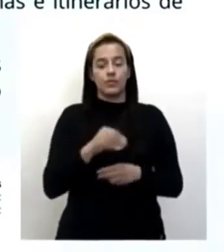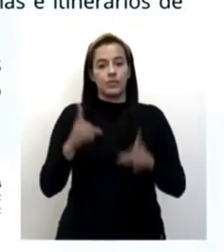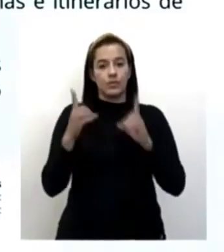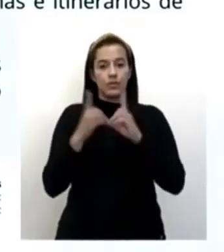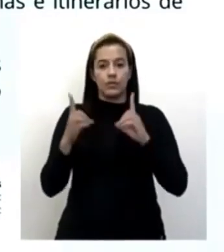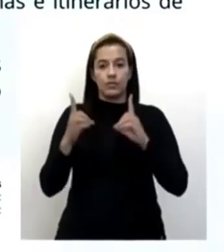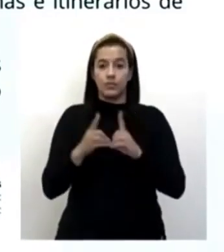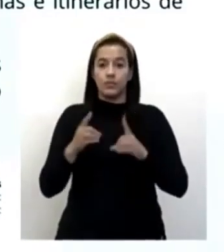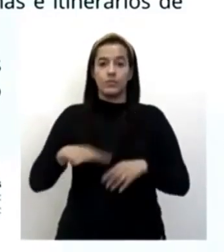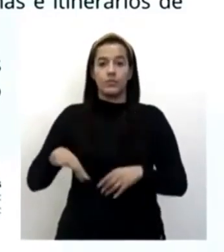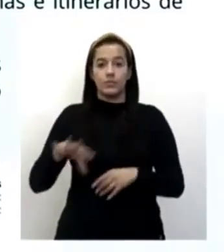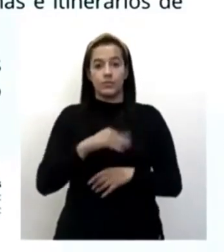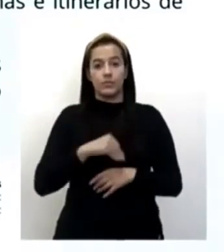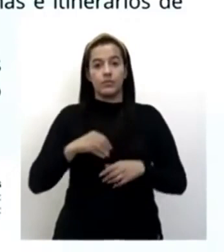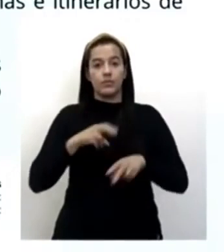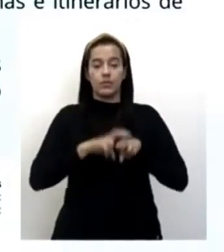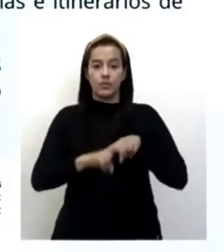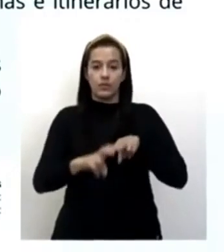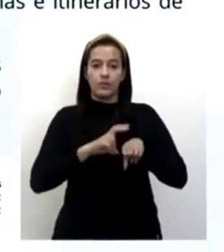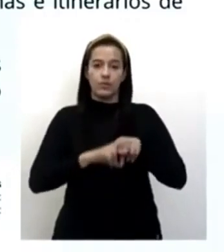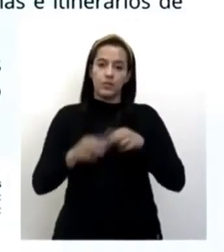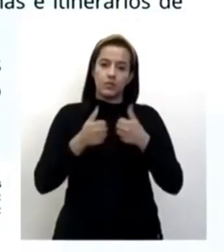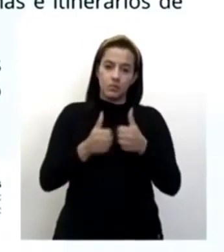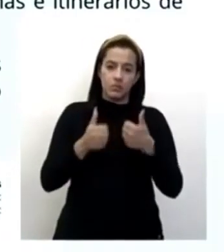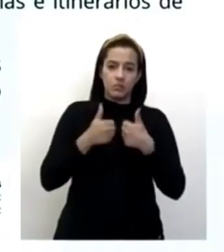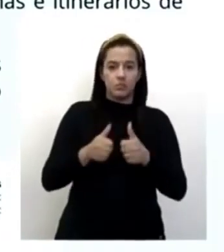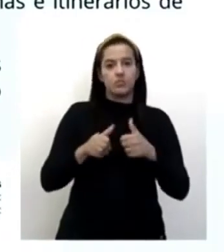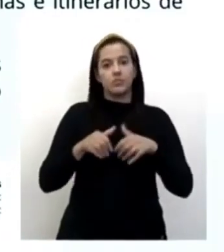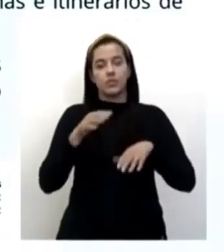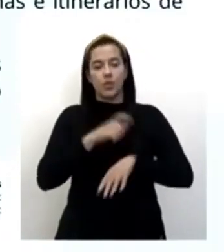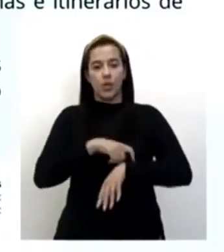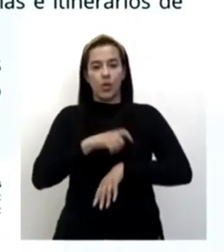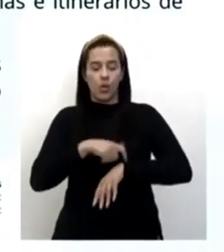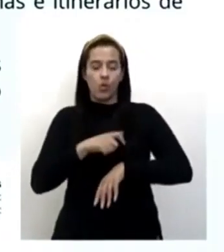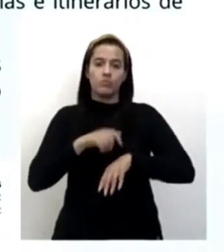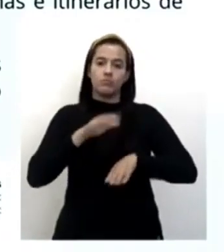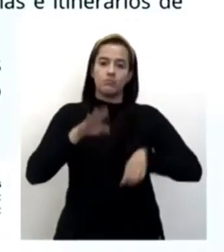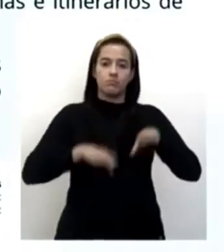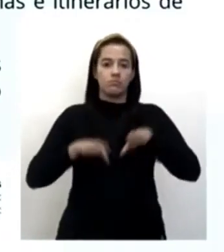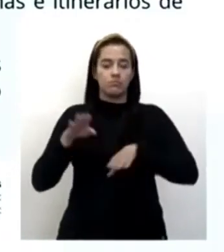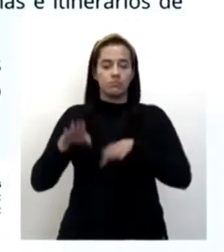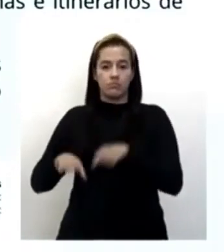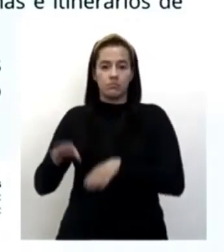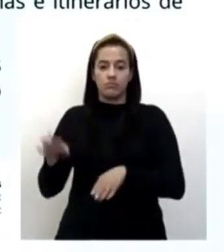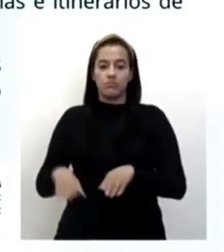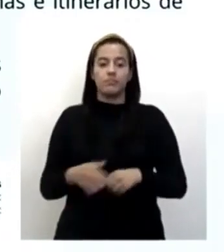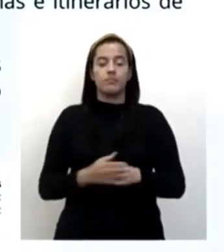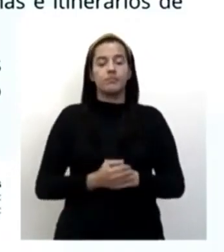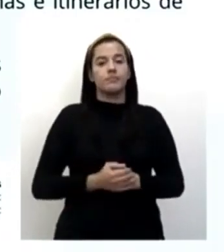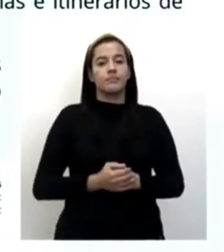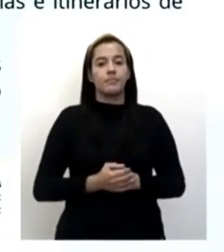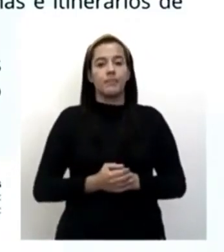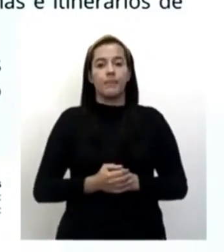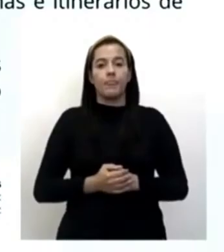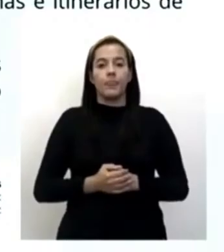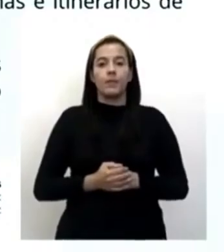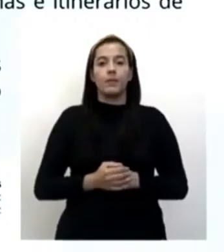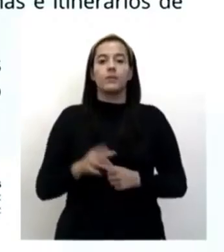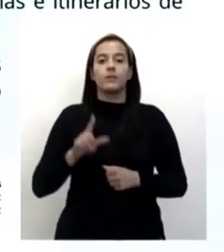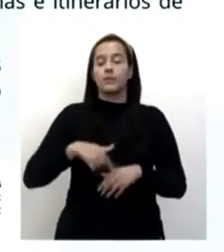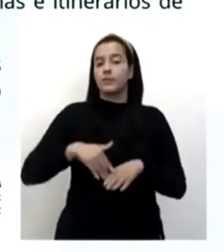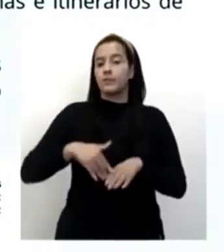na forma das redes de linhas e itinerários de ônibus ou de sistemas metroferroviários. E o